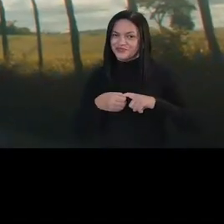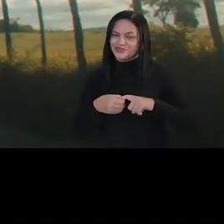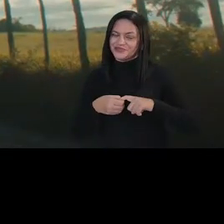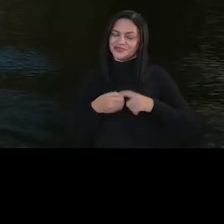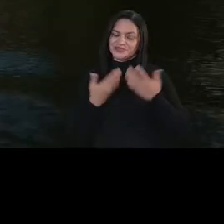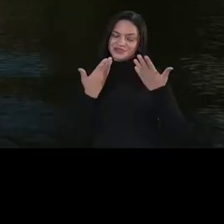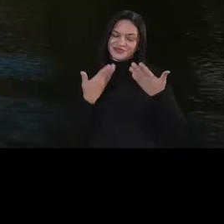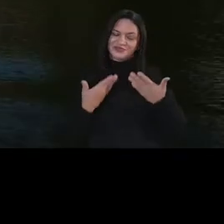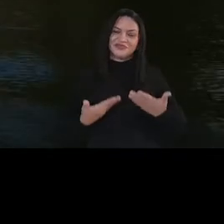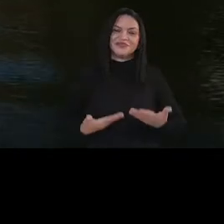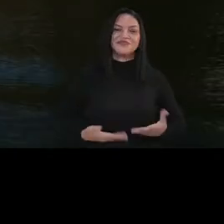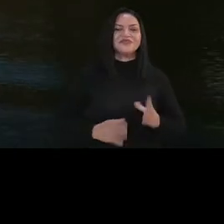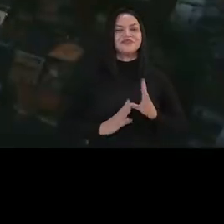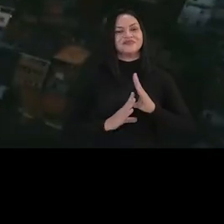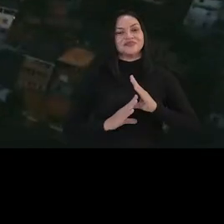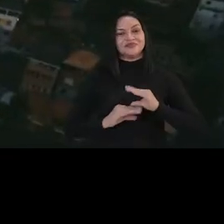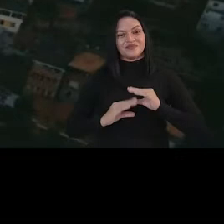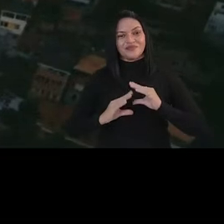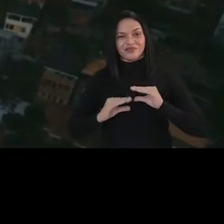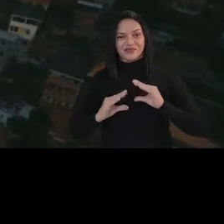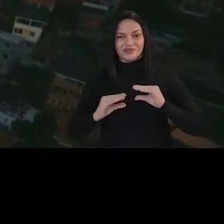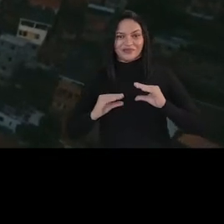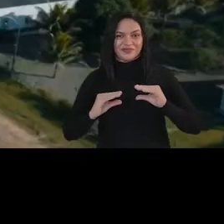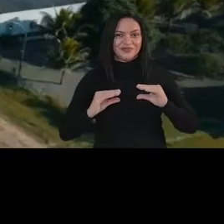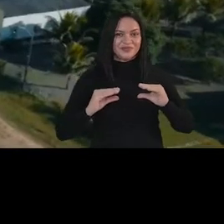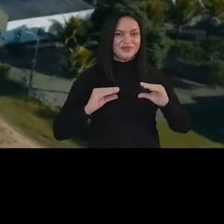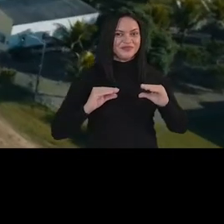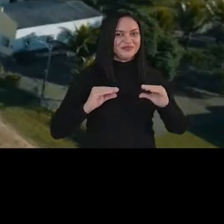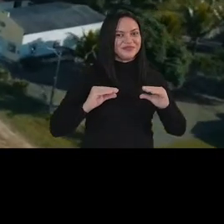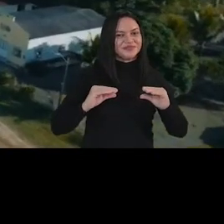Estou de volta pro meu